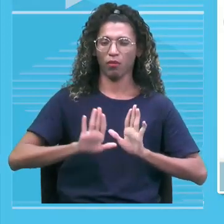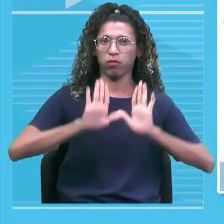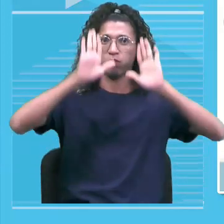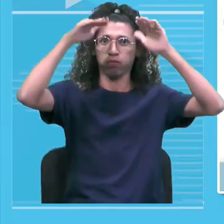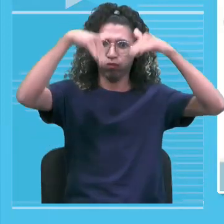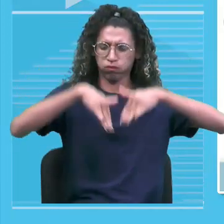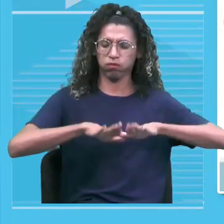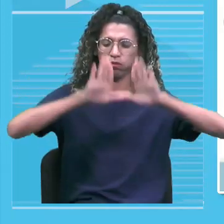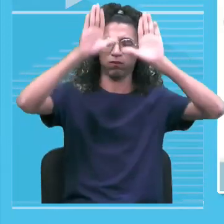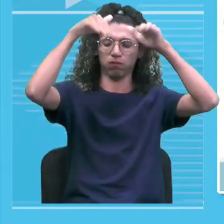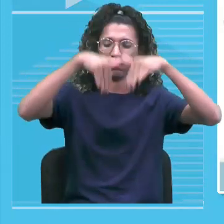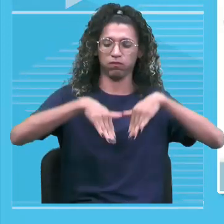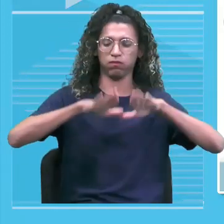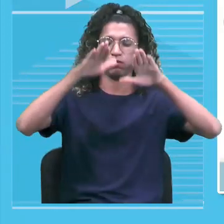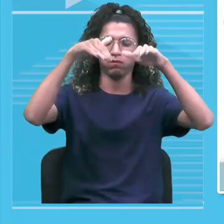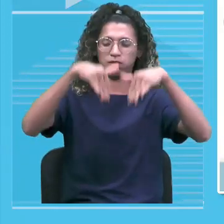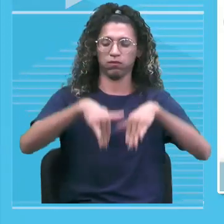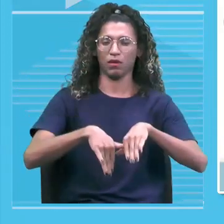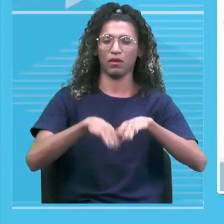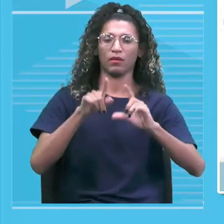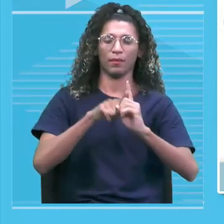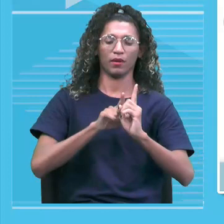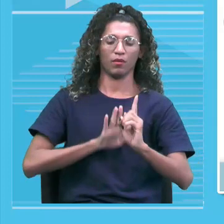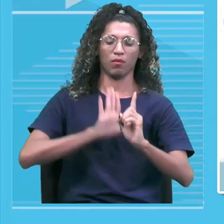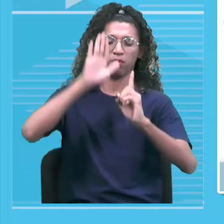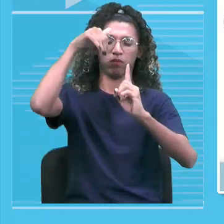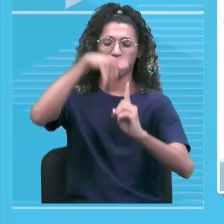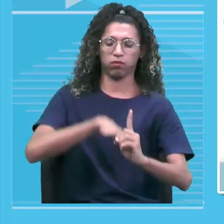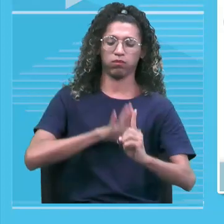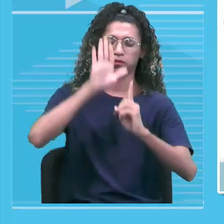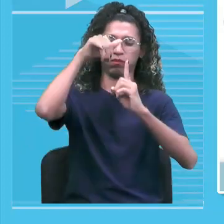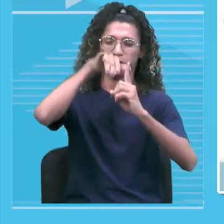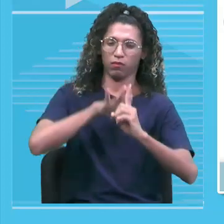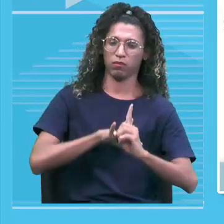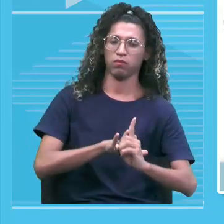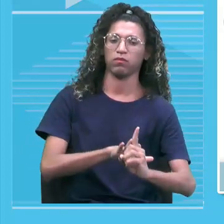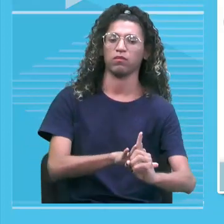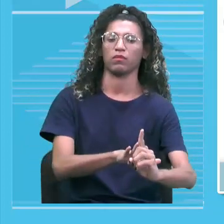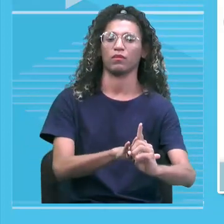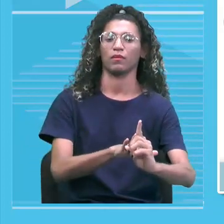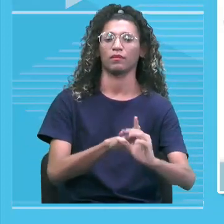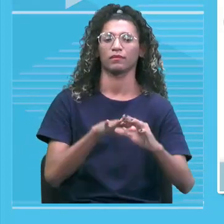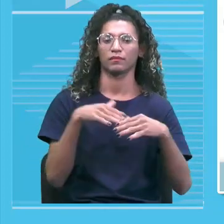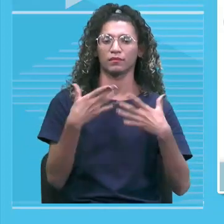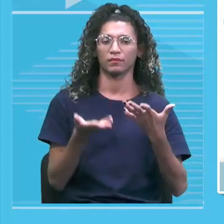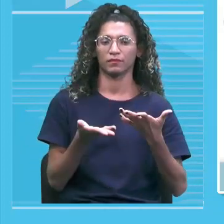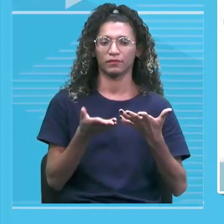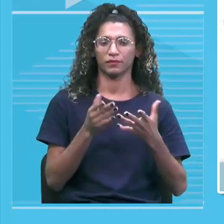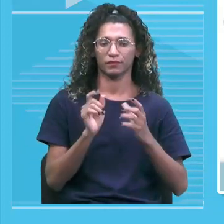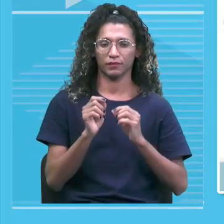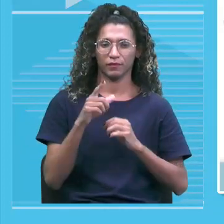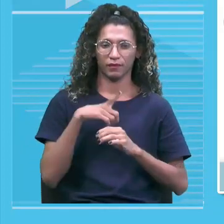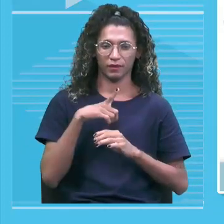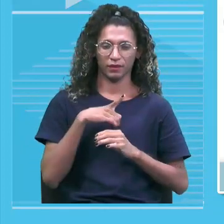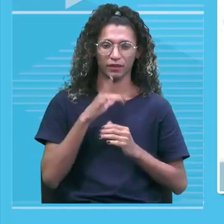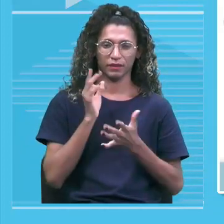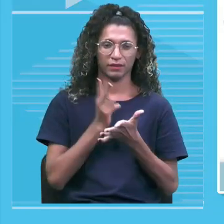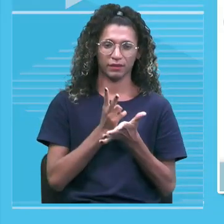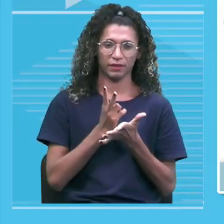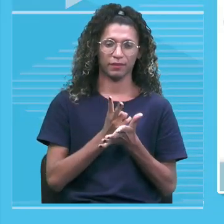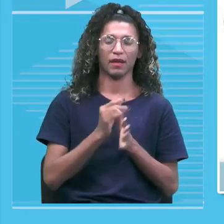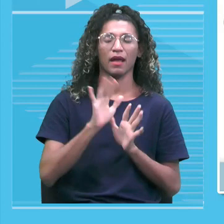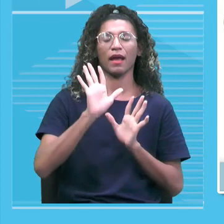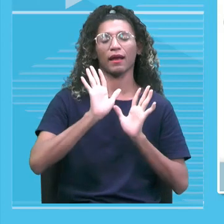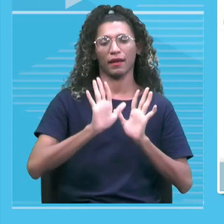Eu também já fui levado pela onda do mar ali a gente vai falar sobre isso mais na